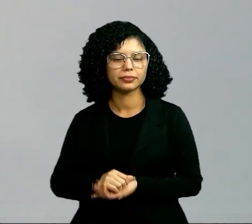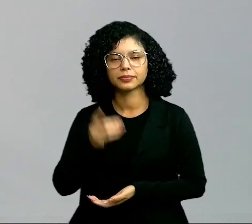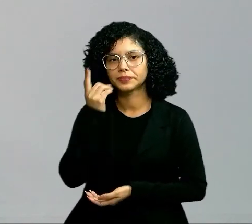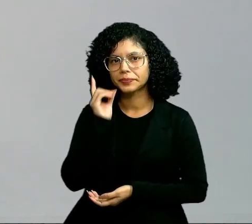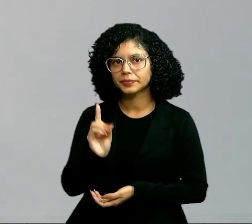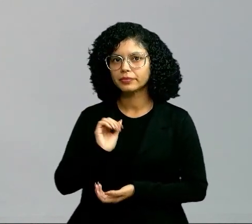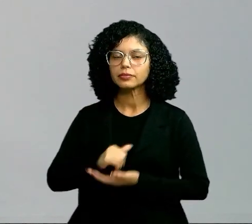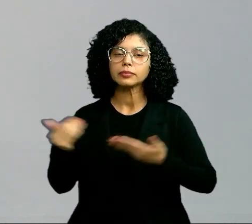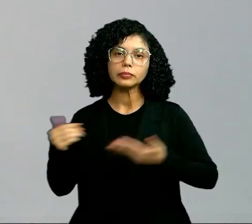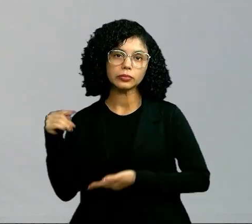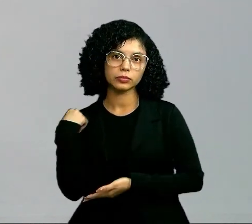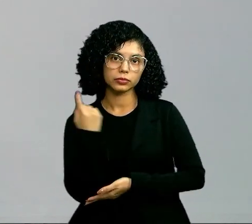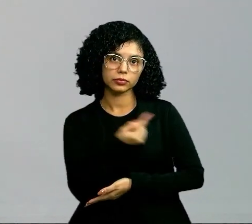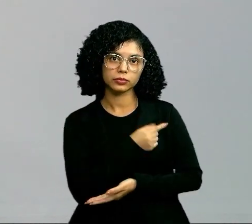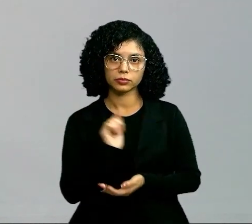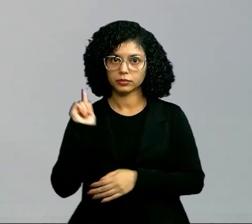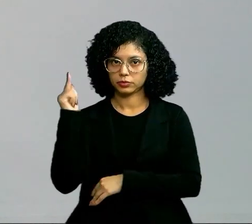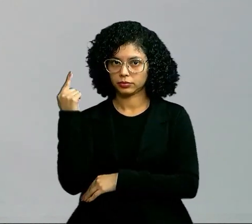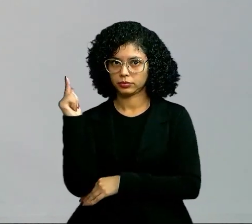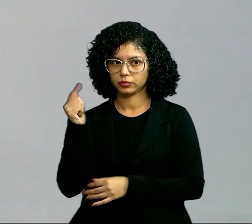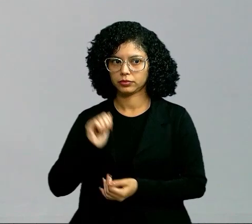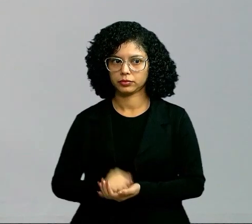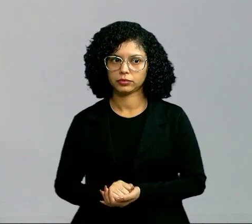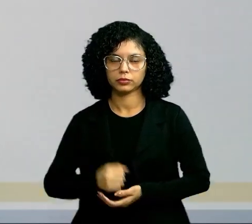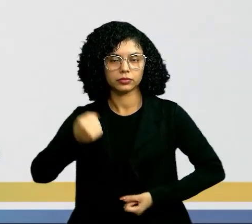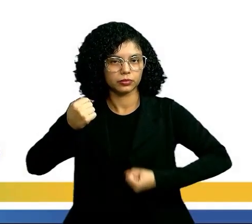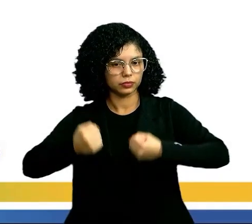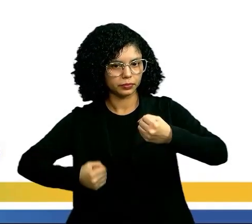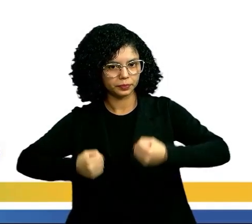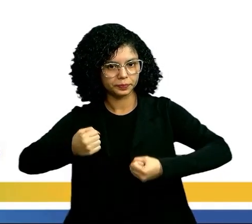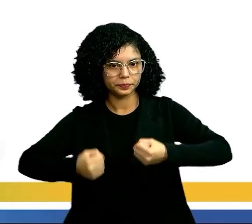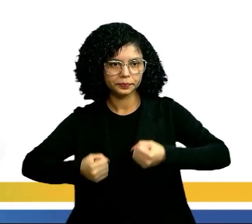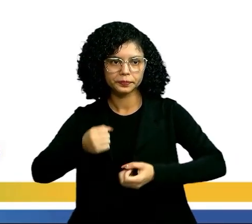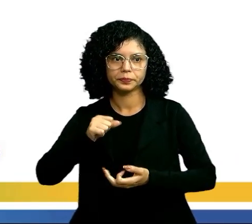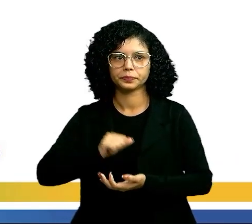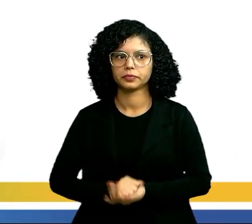Hoje nós vamos falar da Geografia dos Transportes.